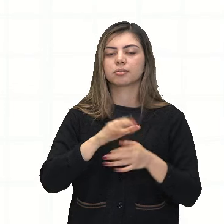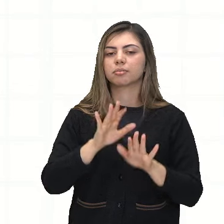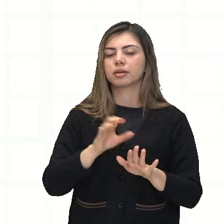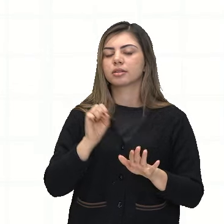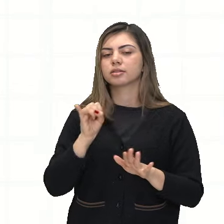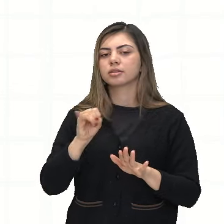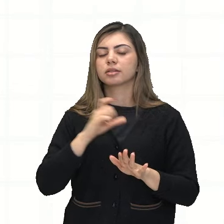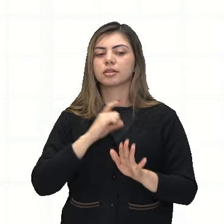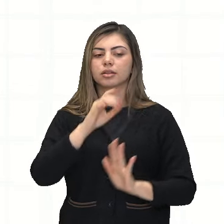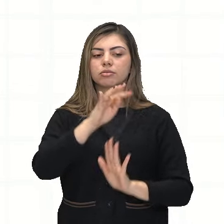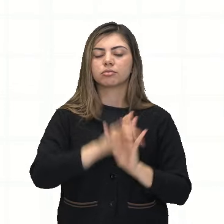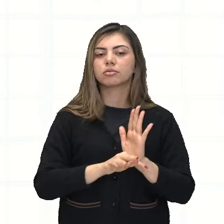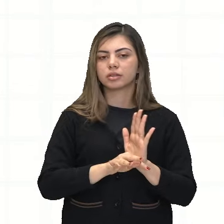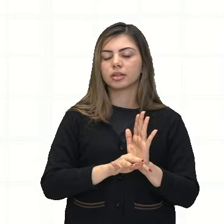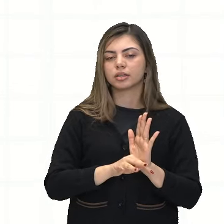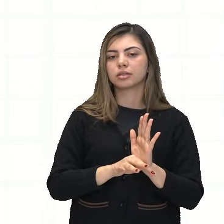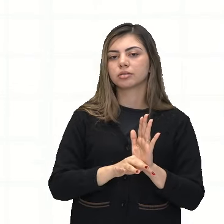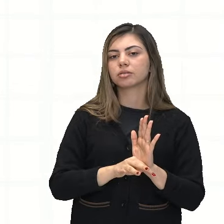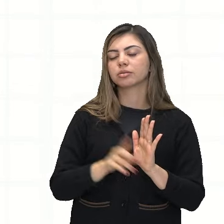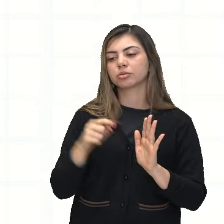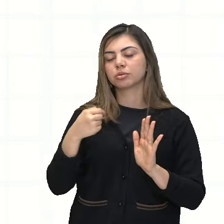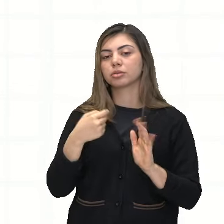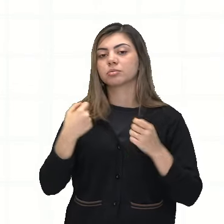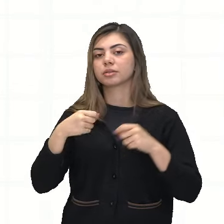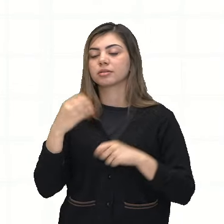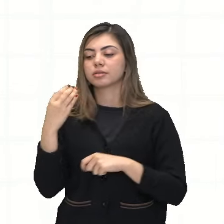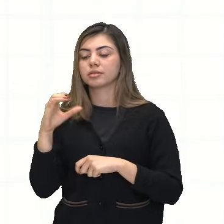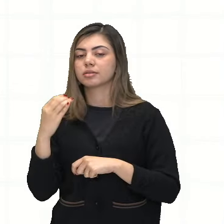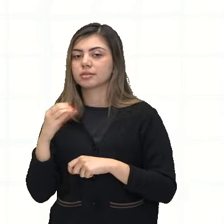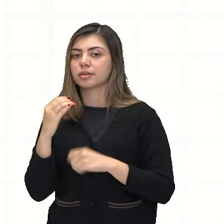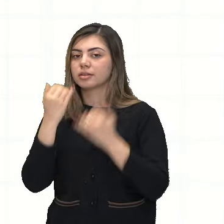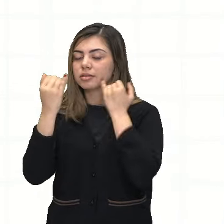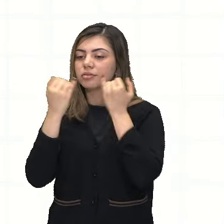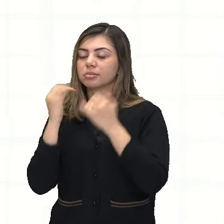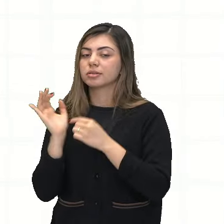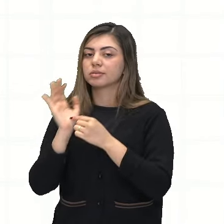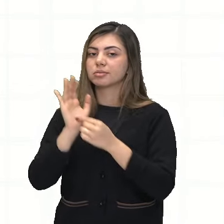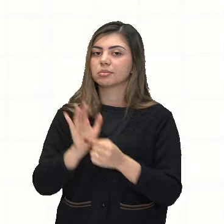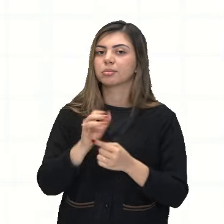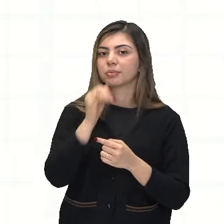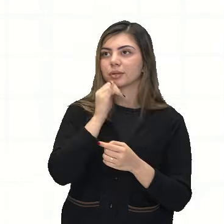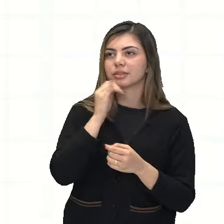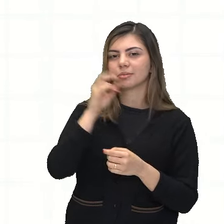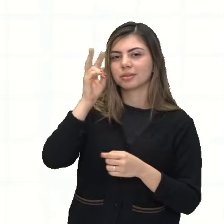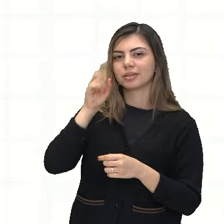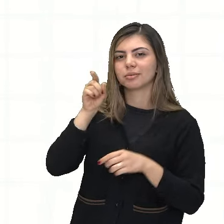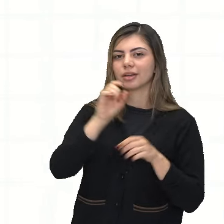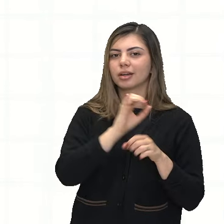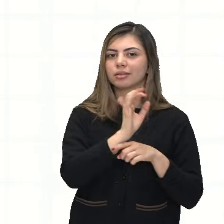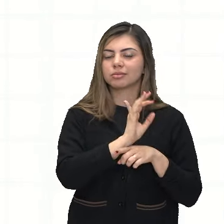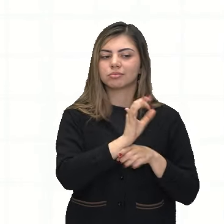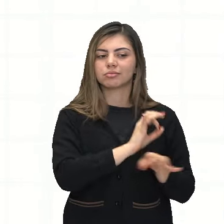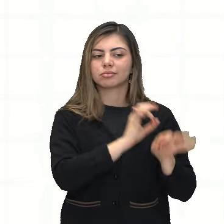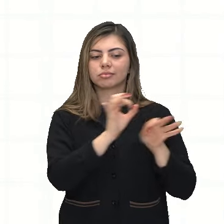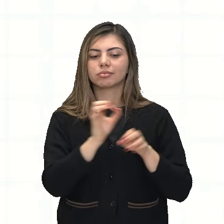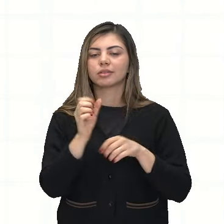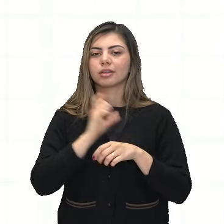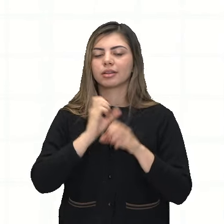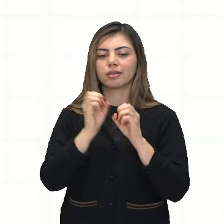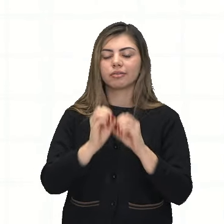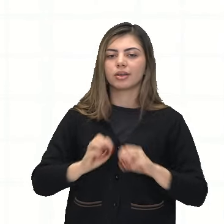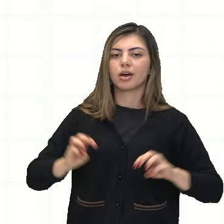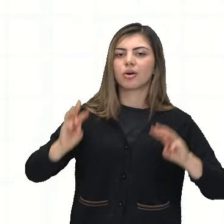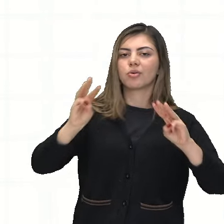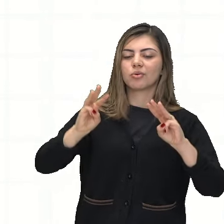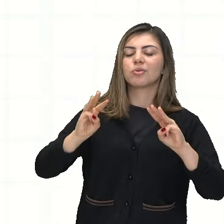traria eh os dados científicos como a gente viu no vídeo trouxe lá a ono a Organização das Nações Unidas aspectos que a